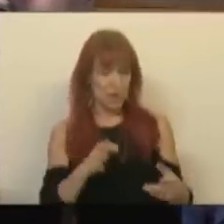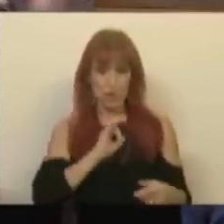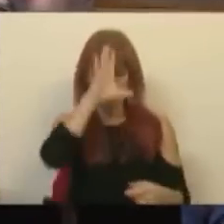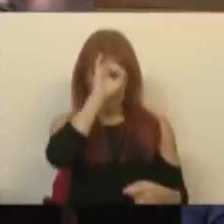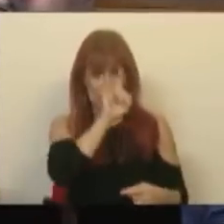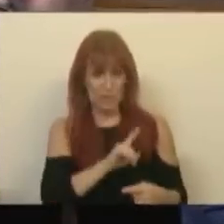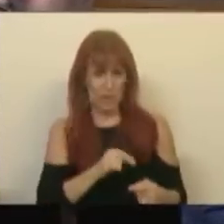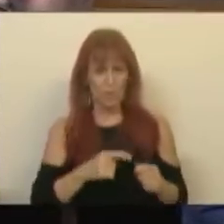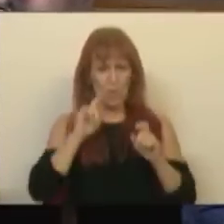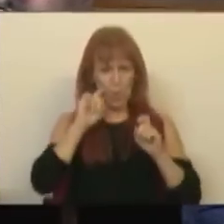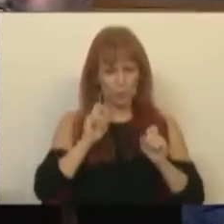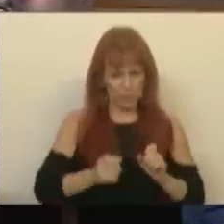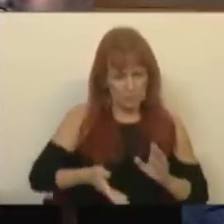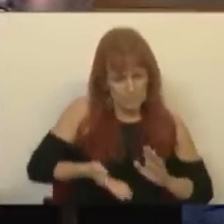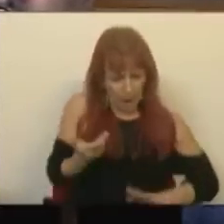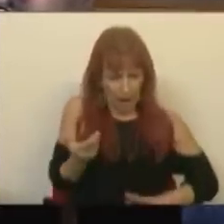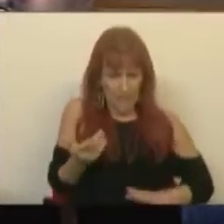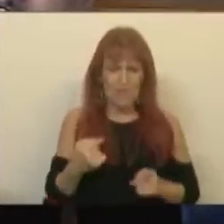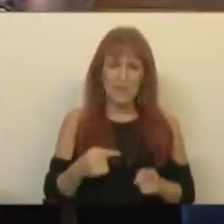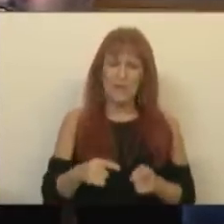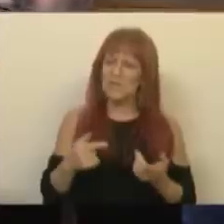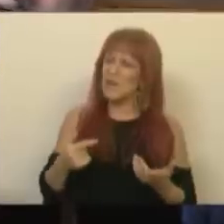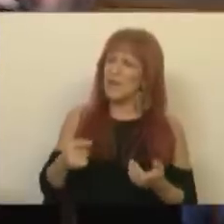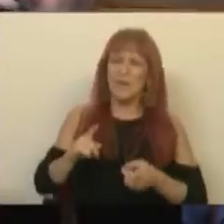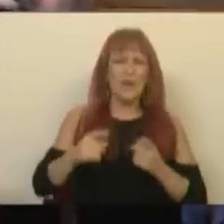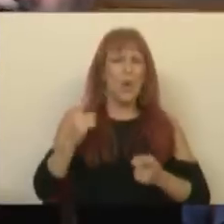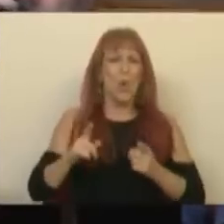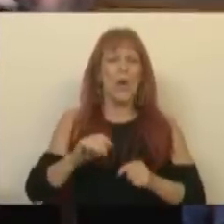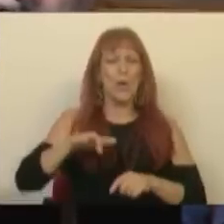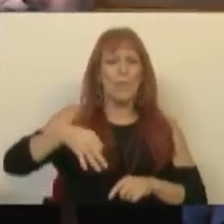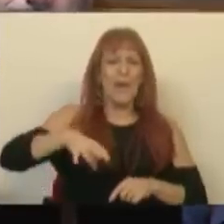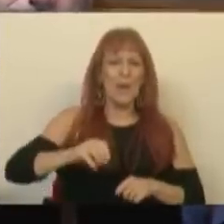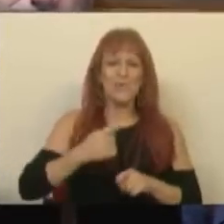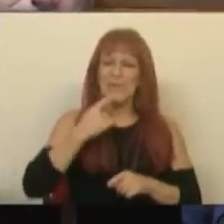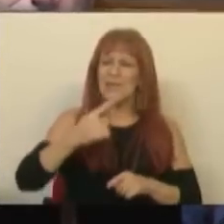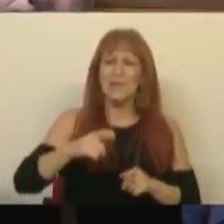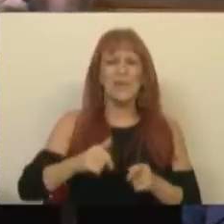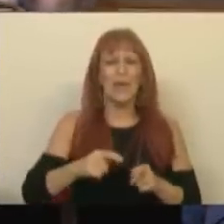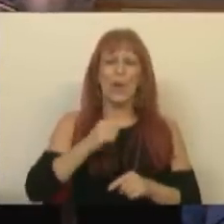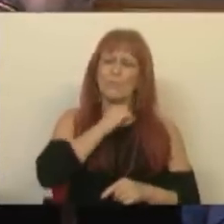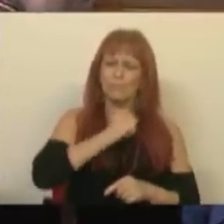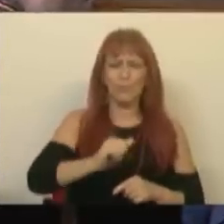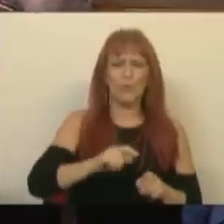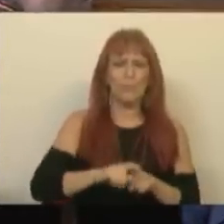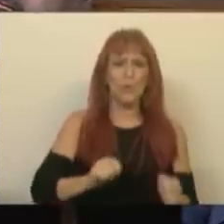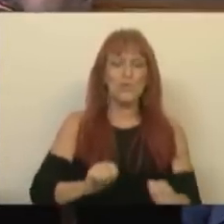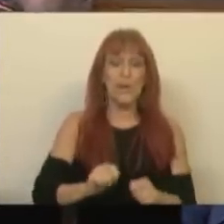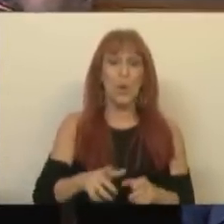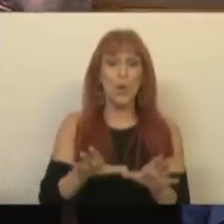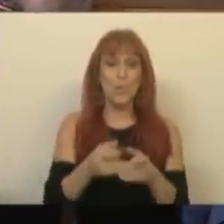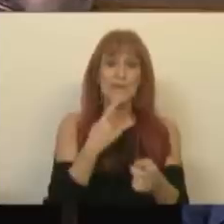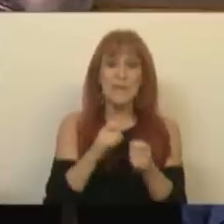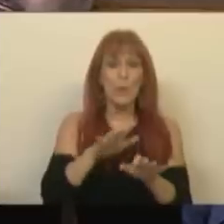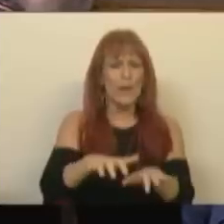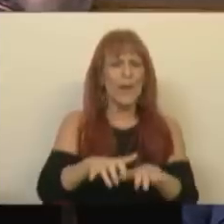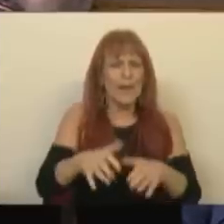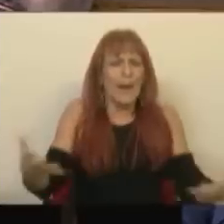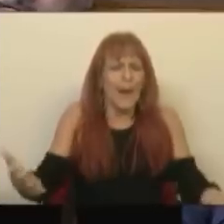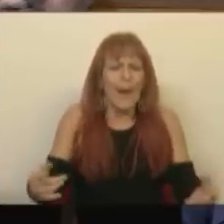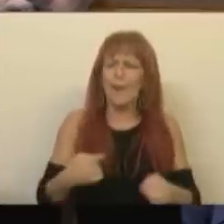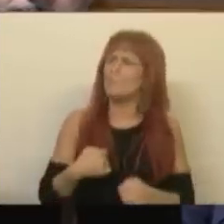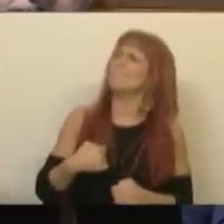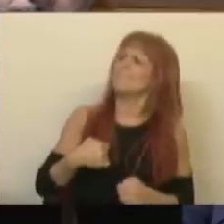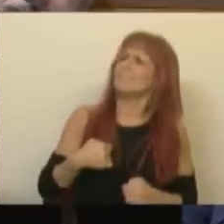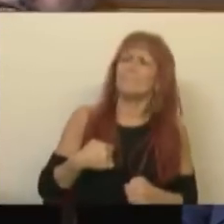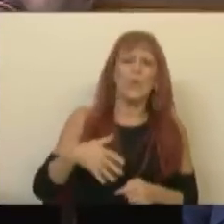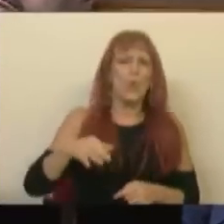o senhor Ministro mais contido se tivermos em conta aquilo que foi o partido socialista anunciar que iria viabilizar uma comissão de inquérito Se tivermos